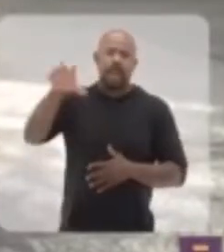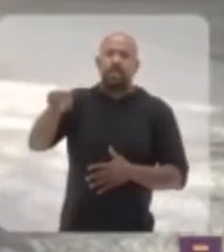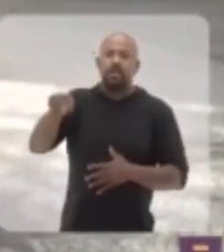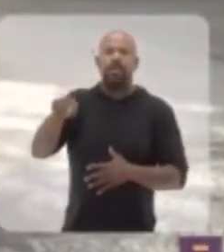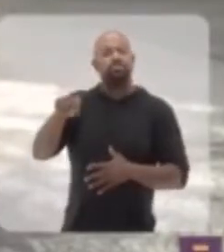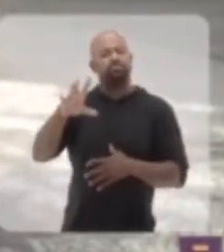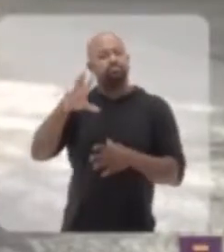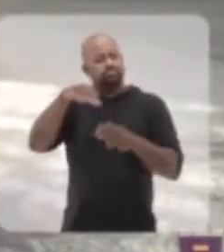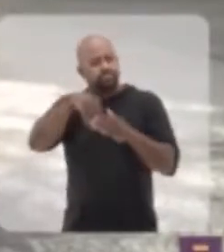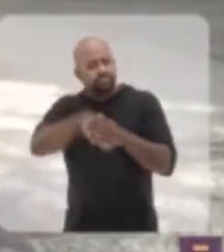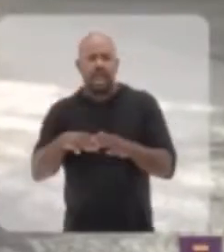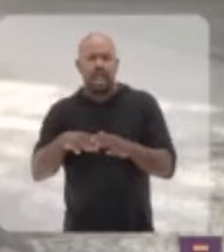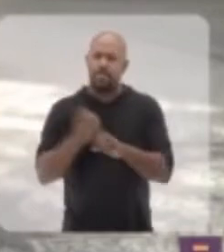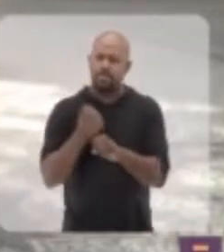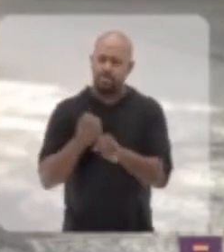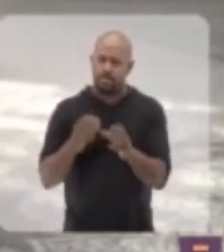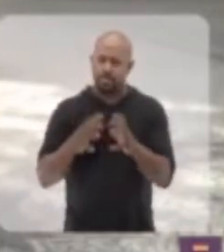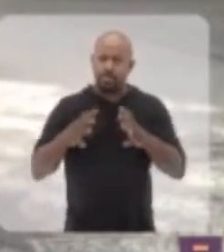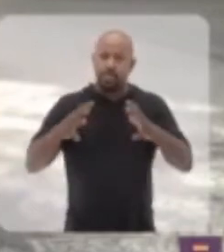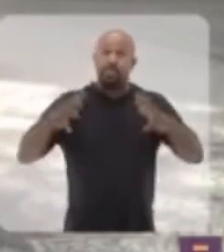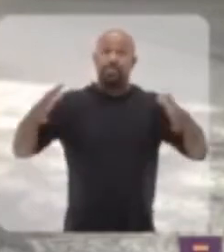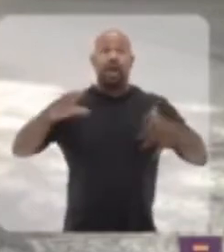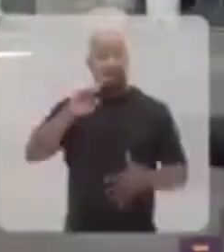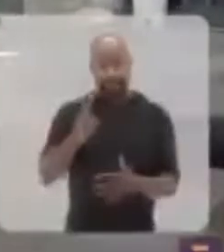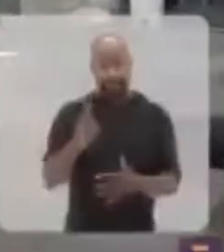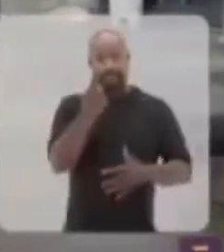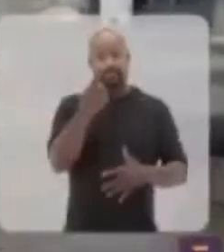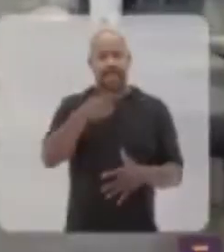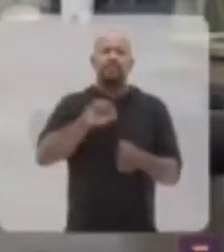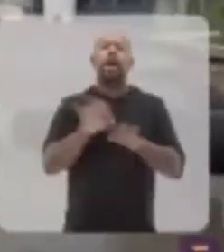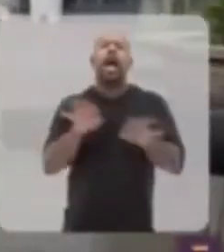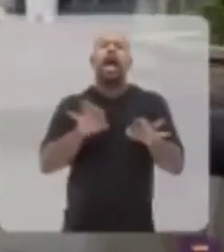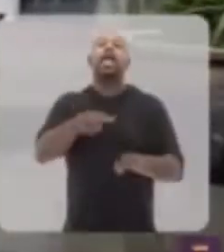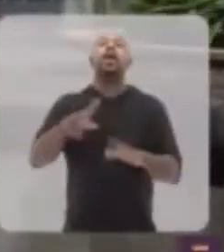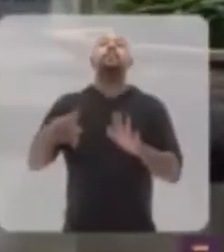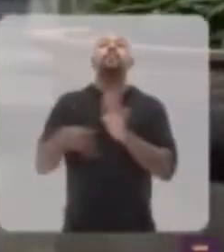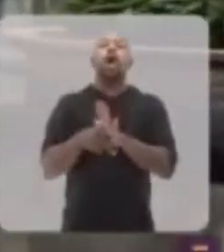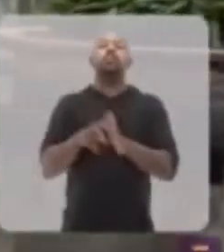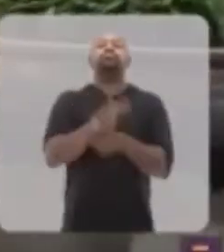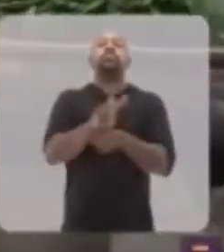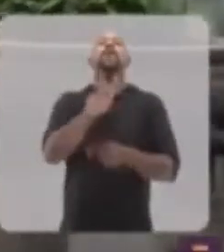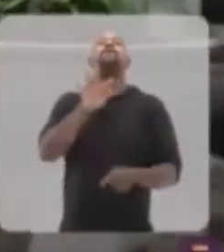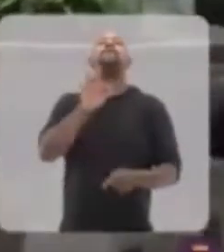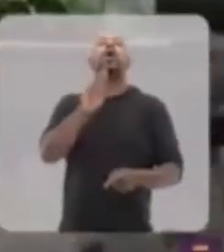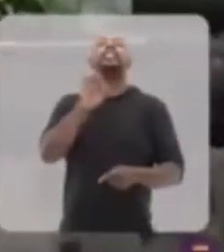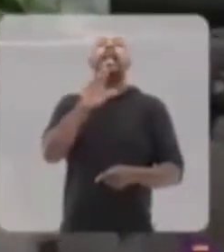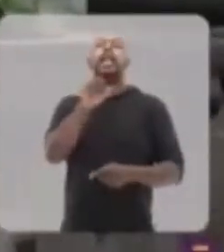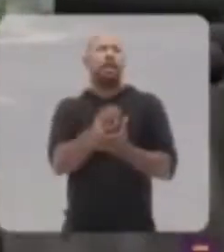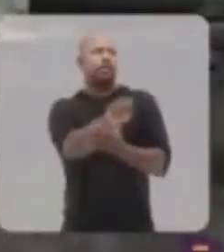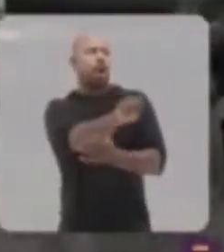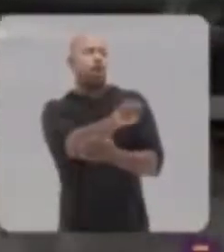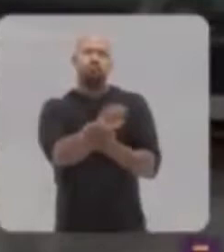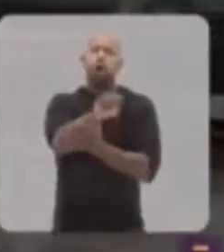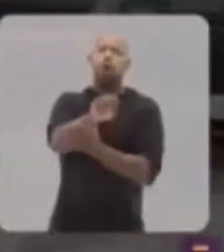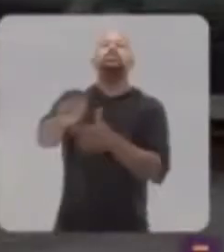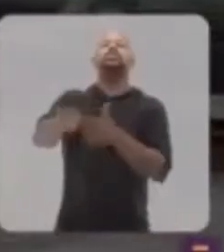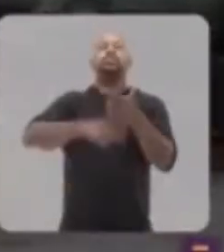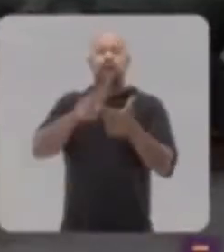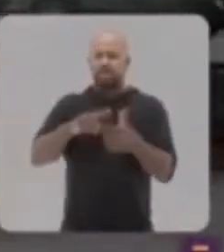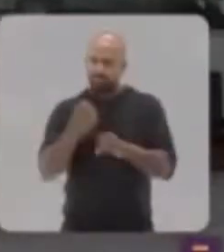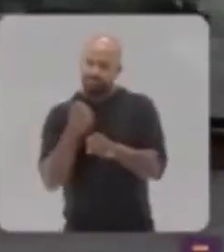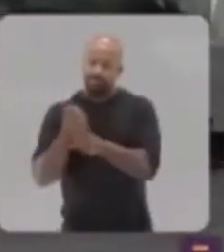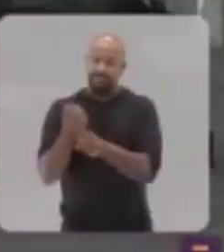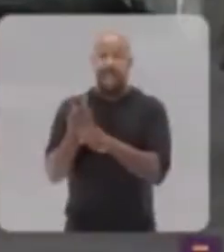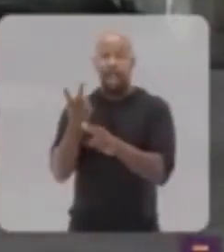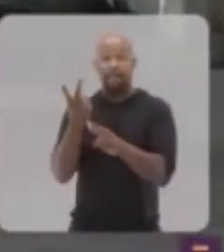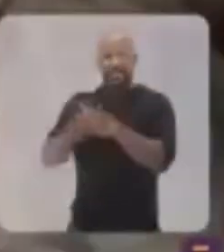grandiosa construção que foi crescendo aos poucos. Primeiro, a fortaleza que defendia a cidade de ataques estrangeiros. Depois, a